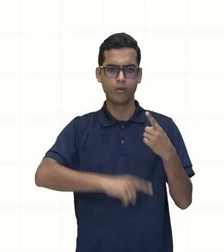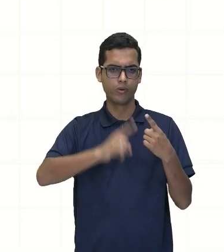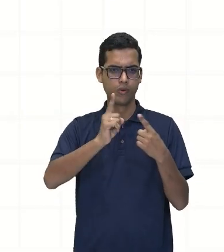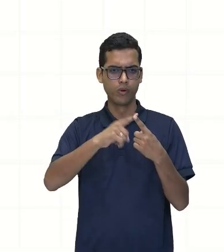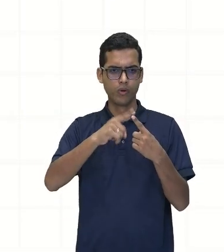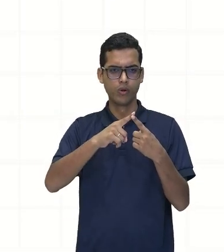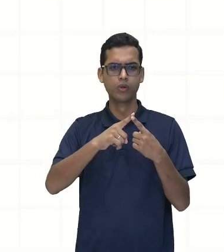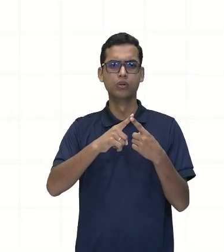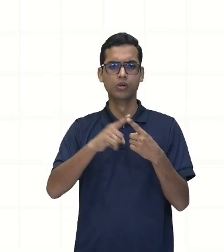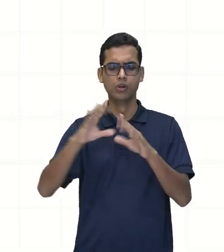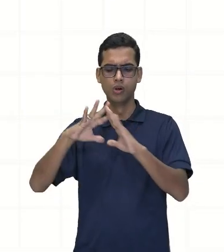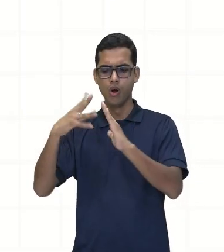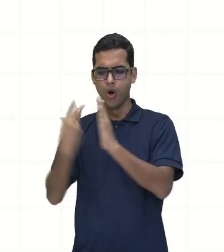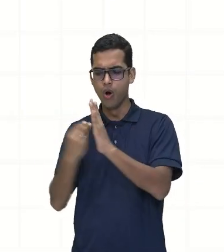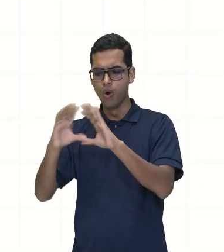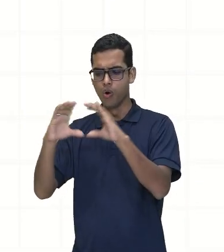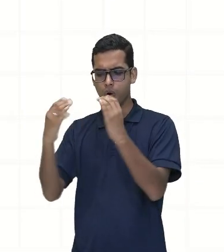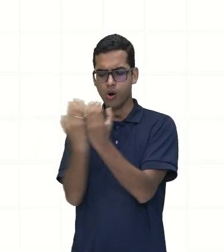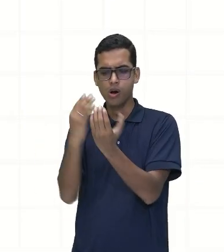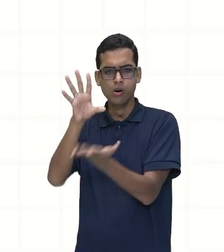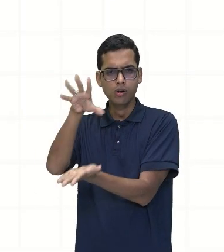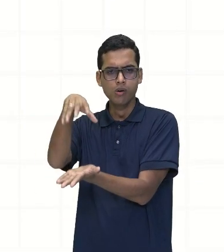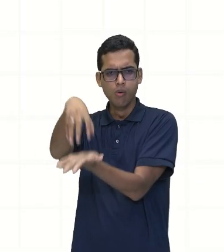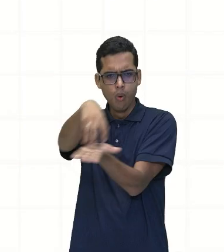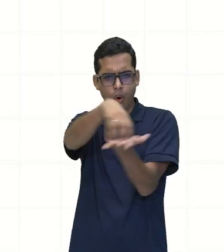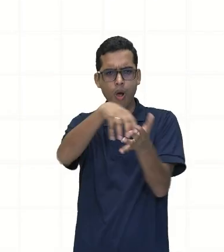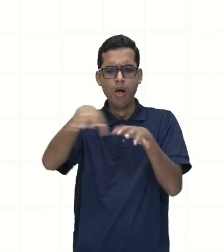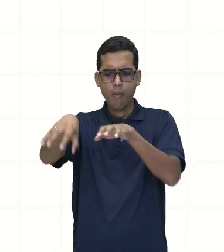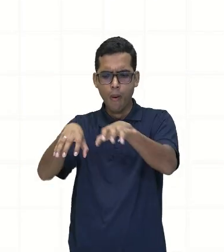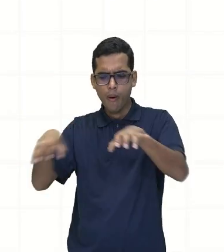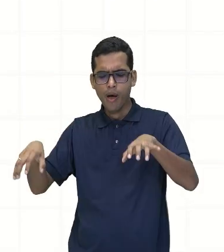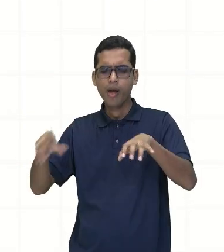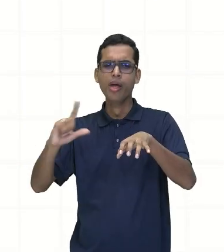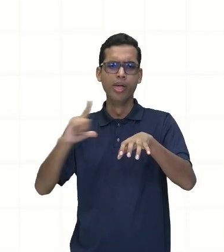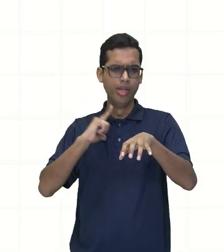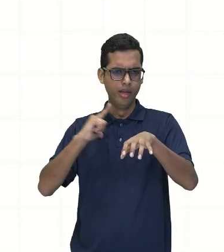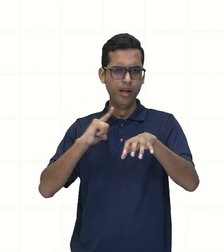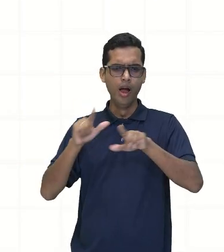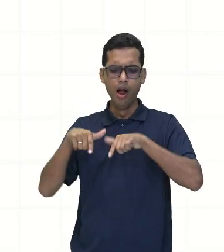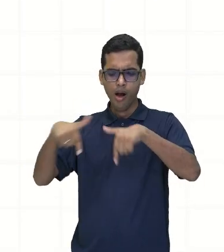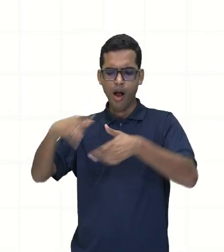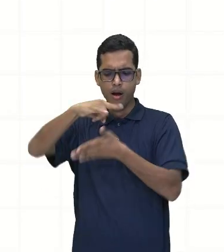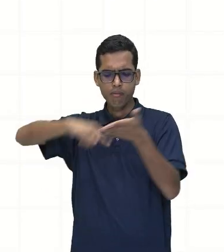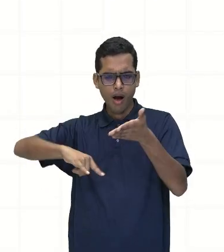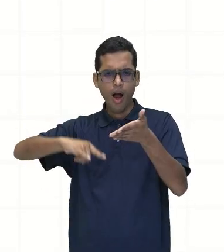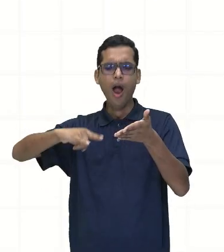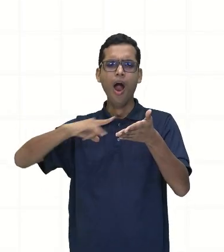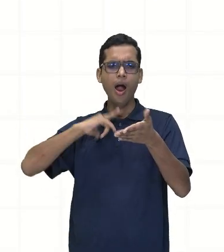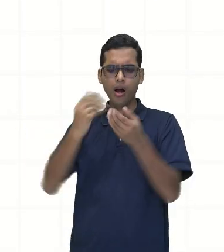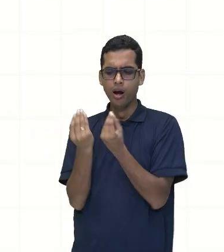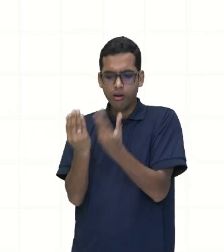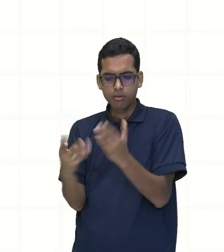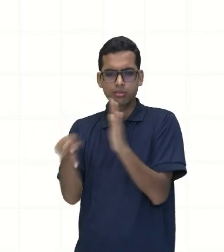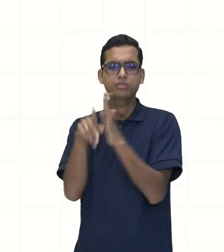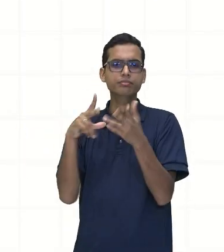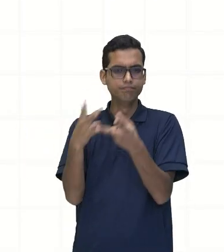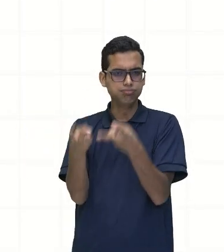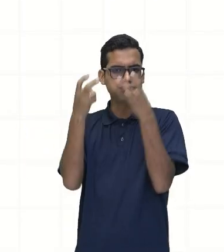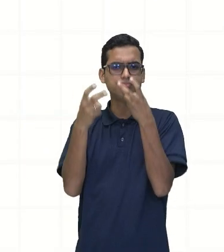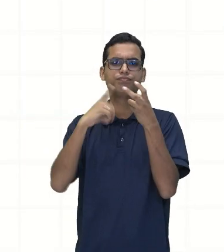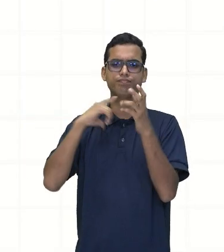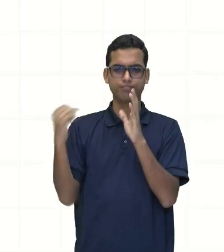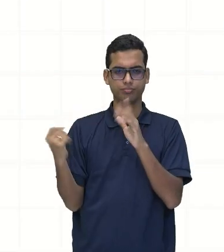delimitados e definidos em setores censitários, né, ou seja, eles já receberam ali o reconhecimento da terra,